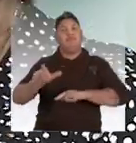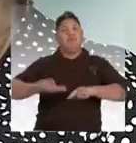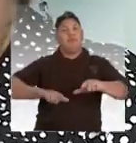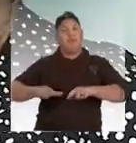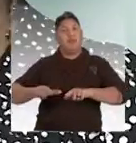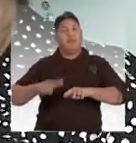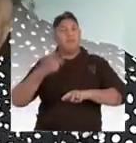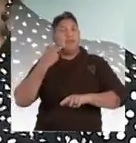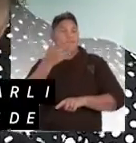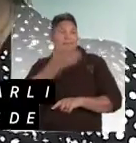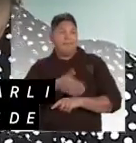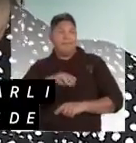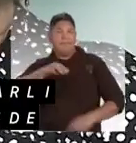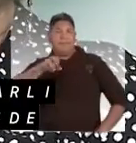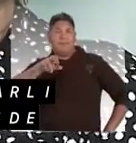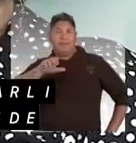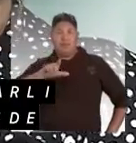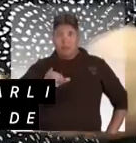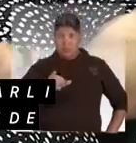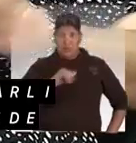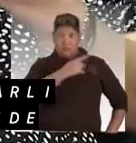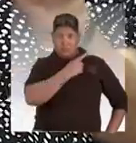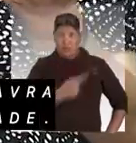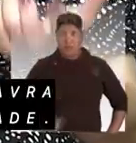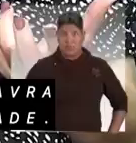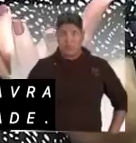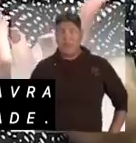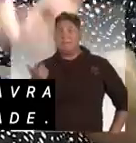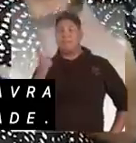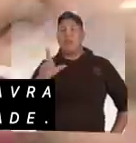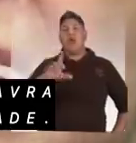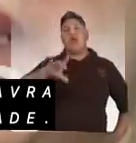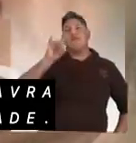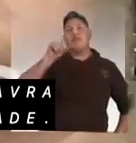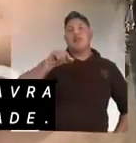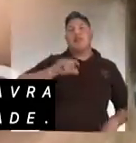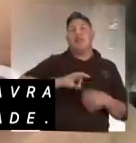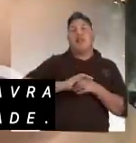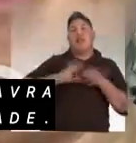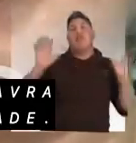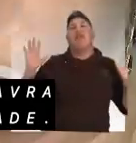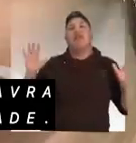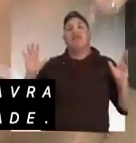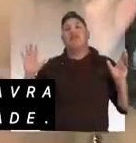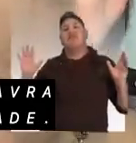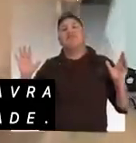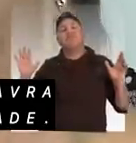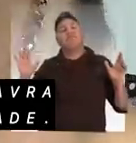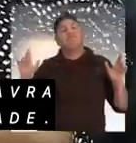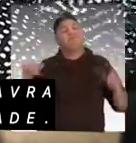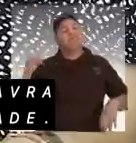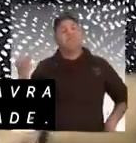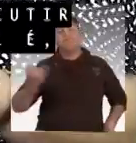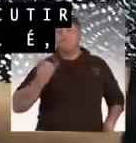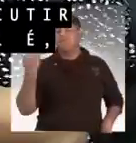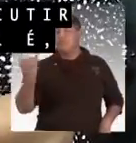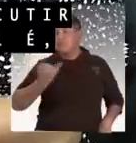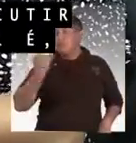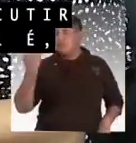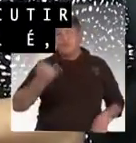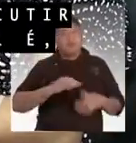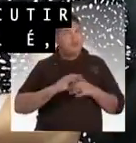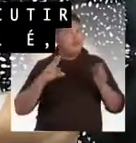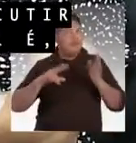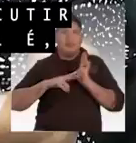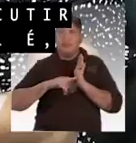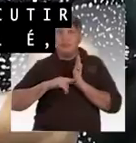trabalhador. Já para Marli Rodrigues, que preside o sindicato, a palavra preferida é liberdade. A importância em discutir